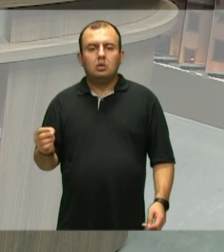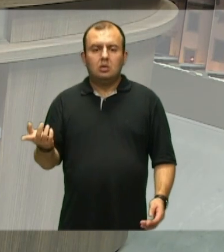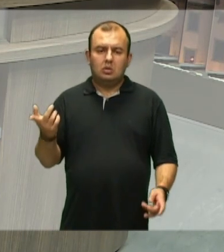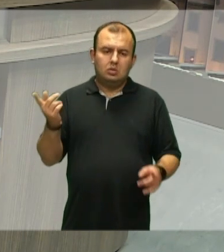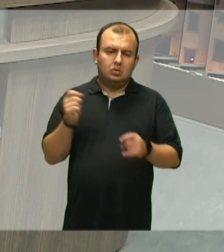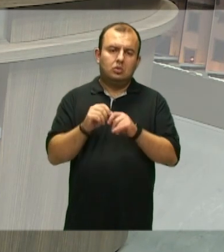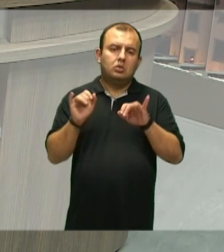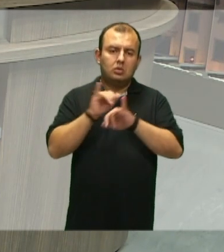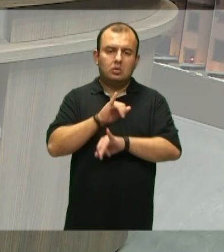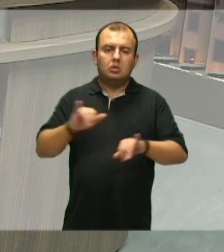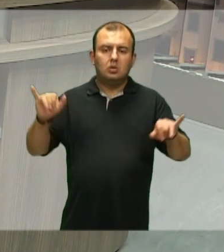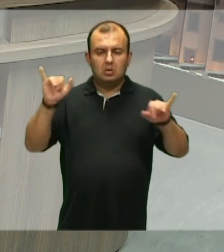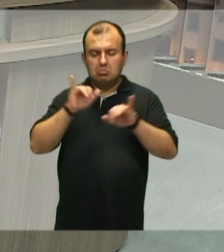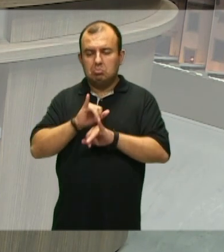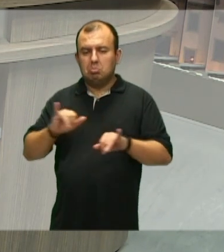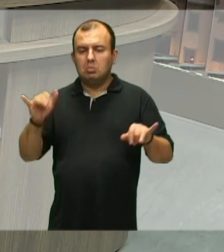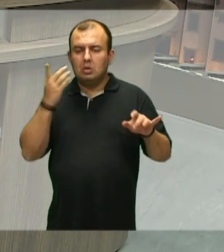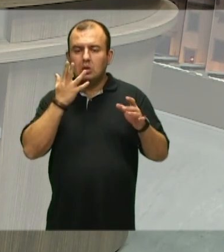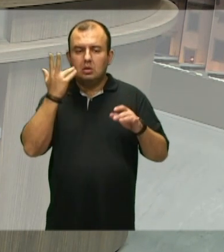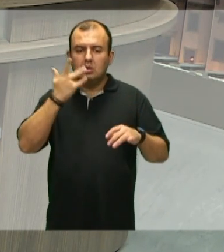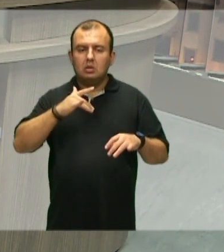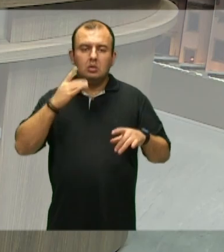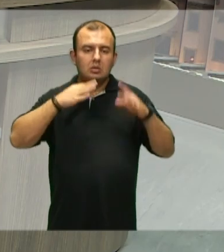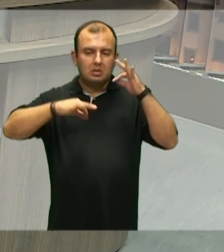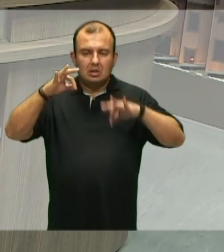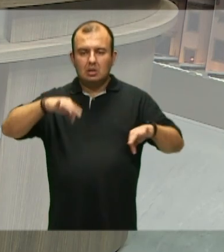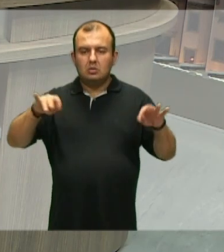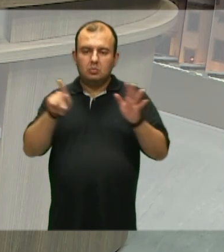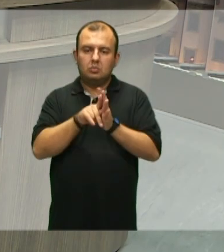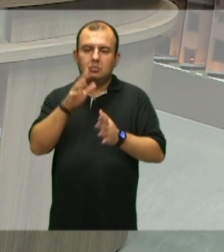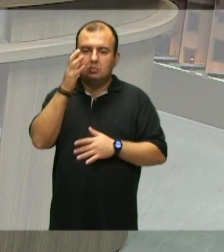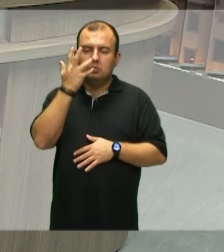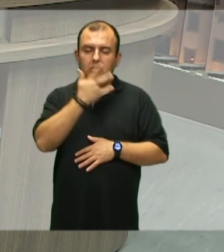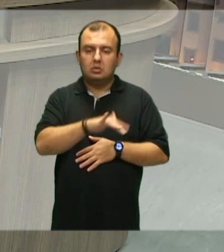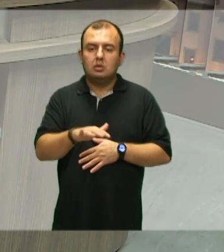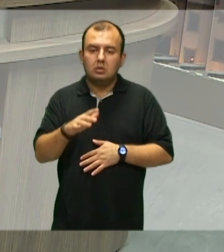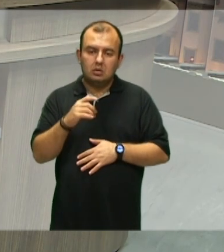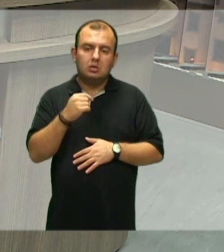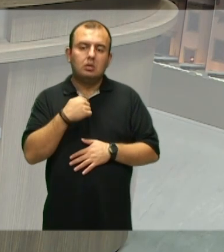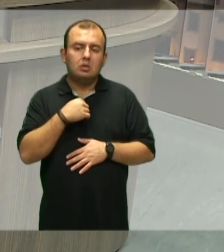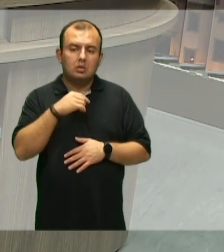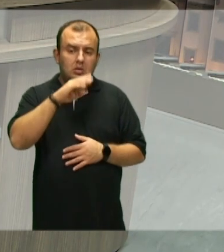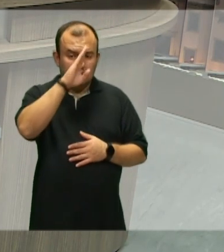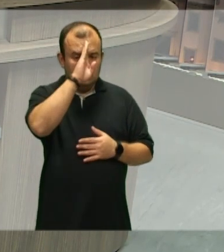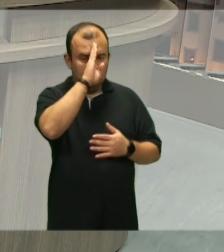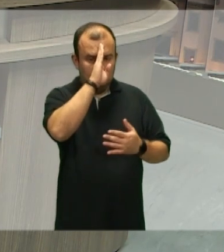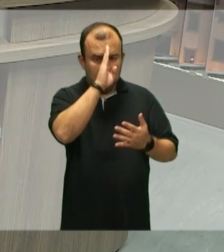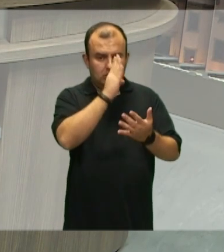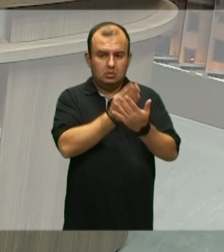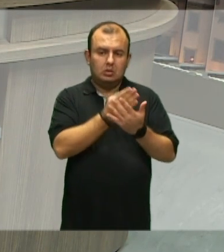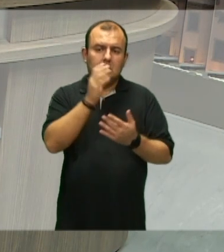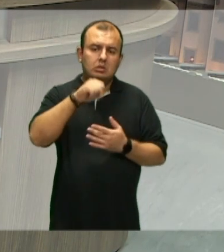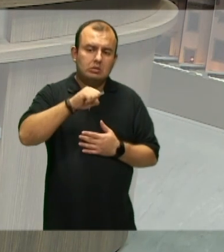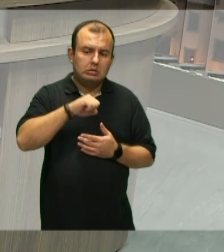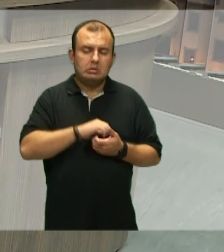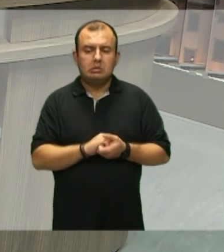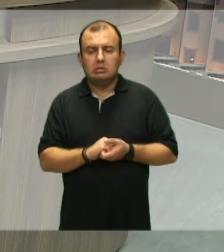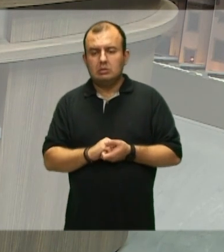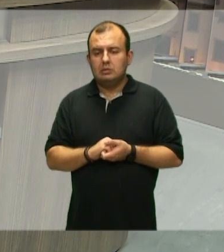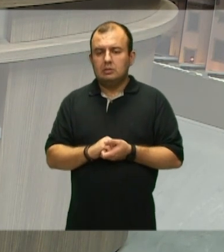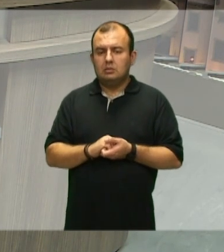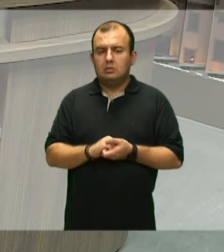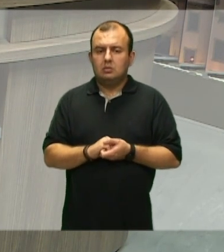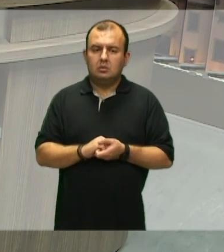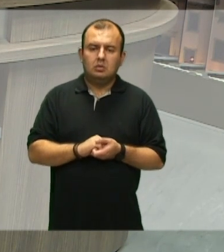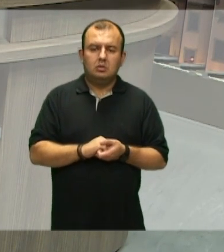ela que popularizou, digamos assim, o teatro para criança, né? Sim, eu acredito que sim. É muito recente, se a gente for pensar, né? A